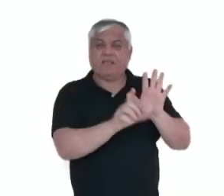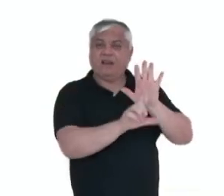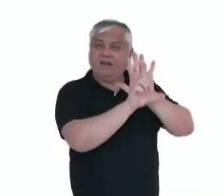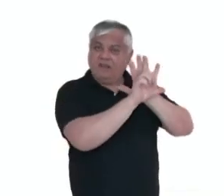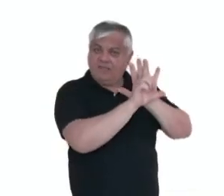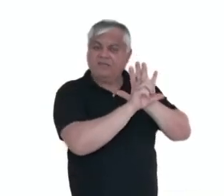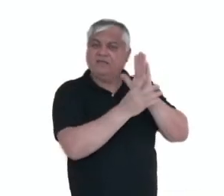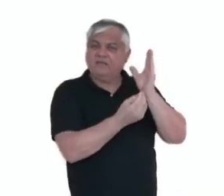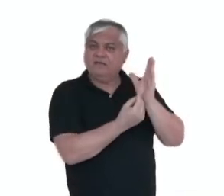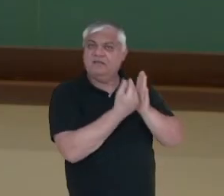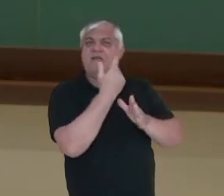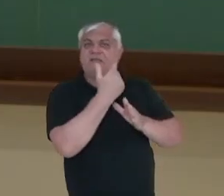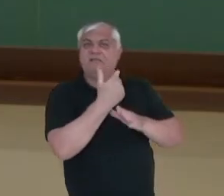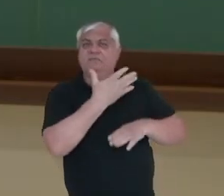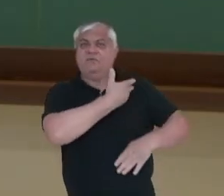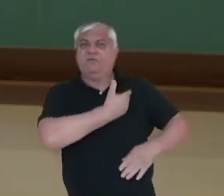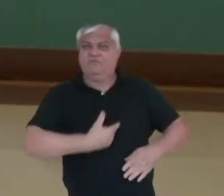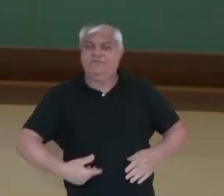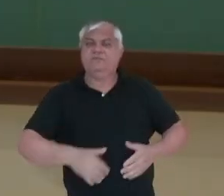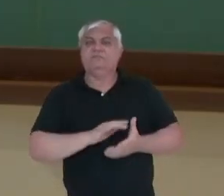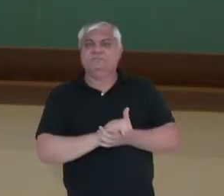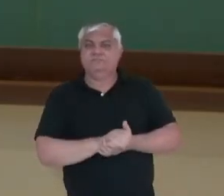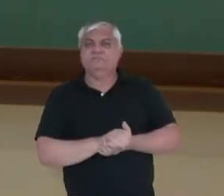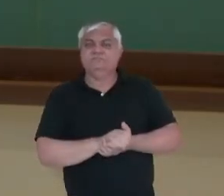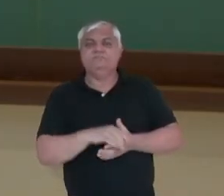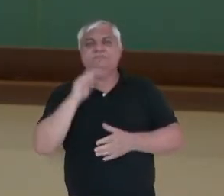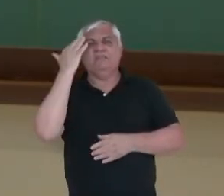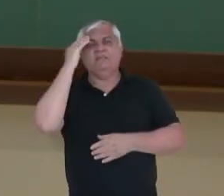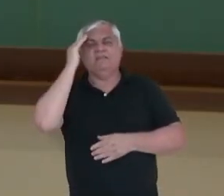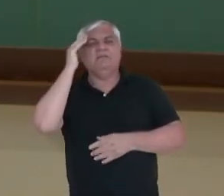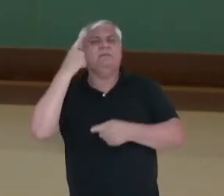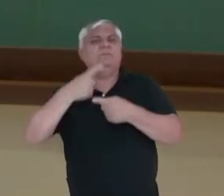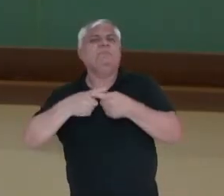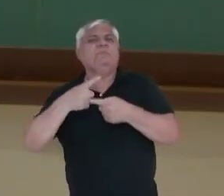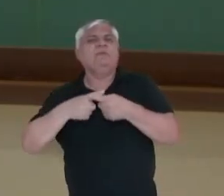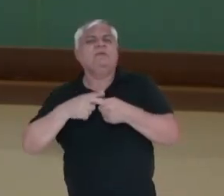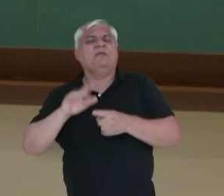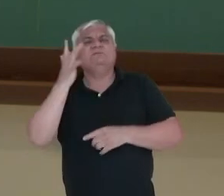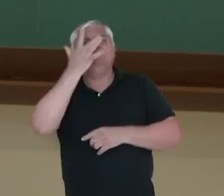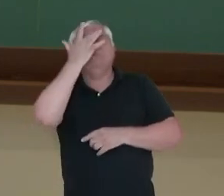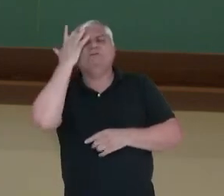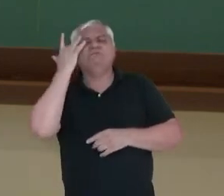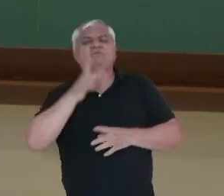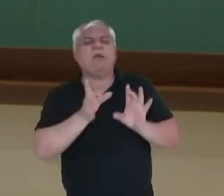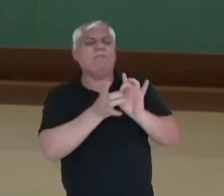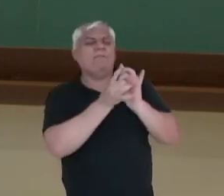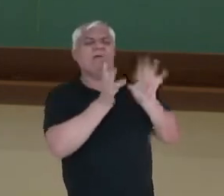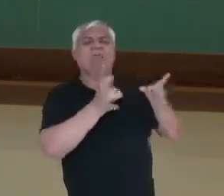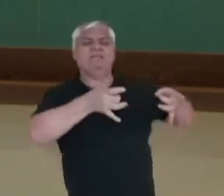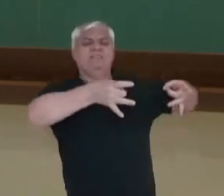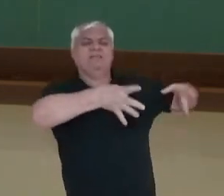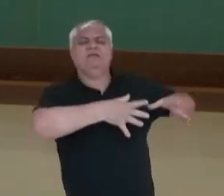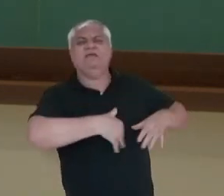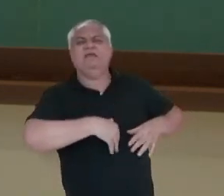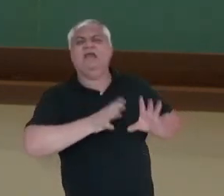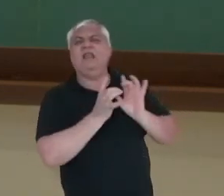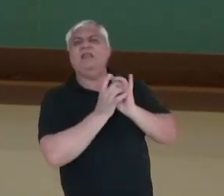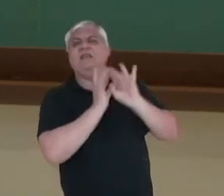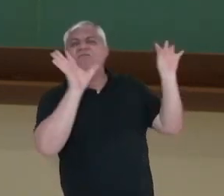criadas pelo Estado. Aquela ideia de entender por que então as pessoas resolveram abandonar essa